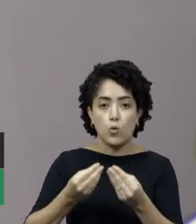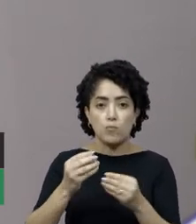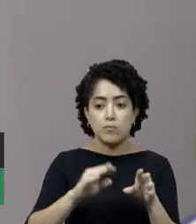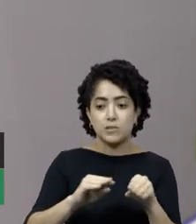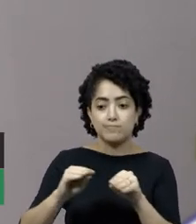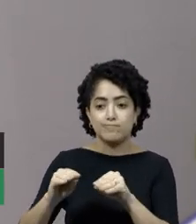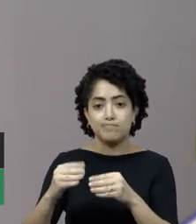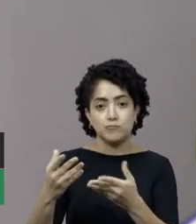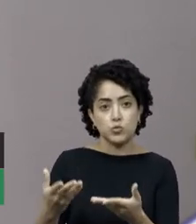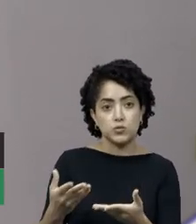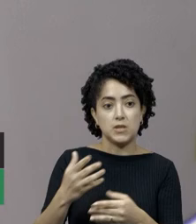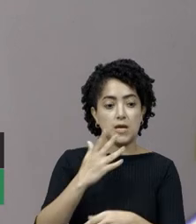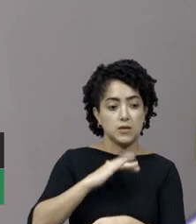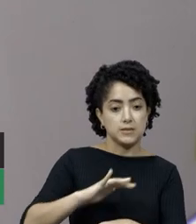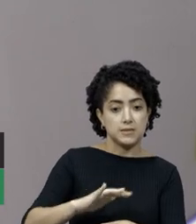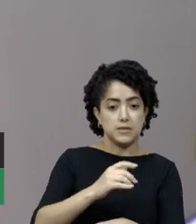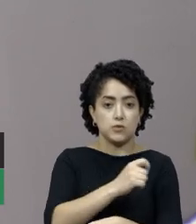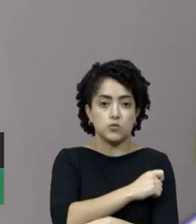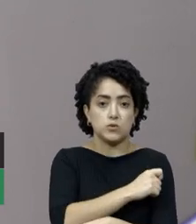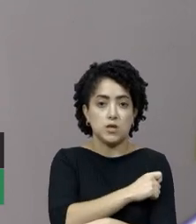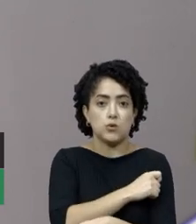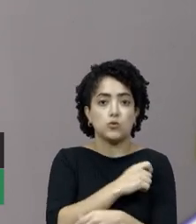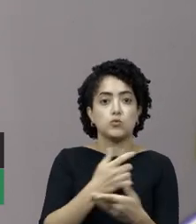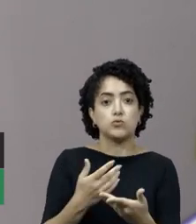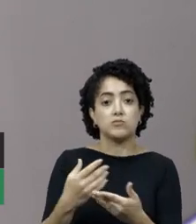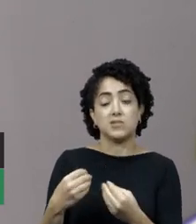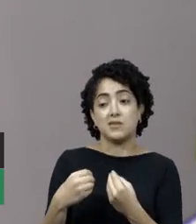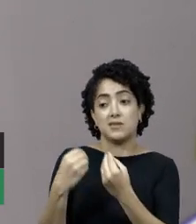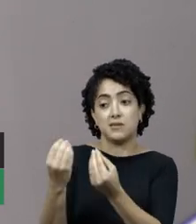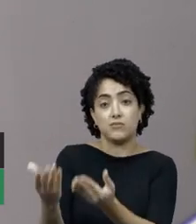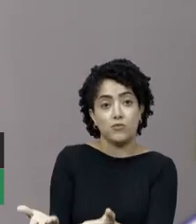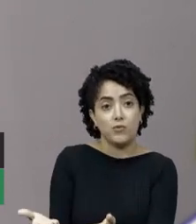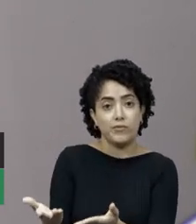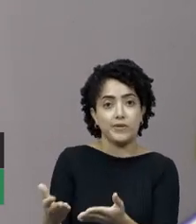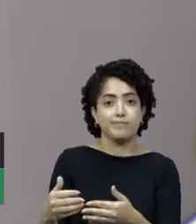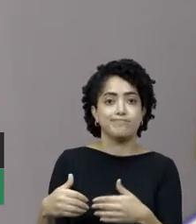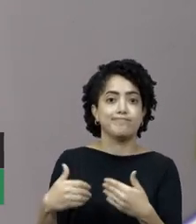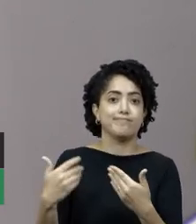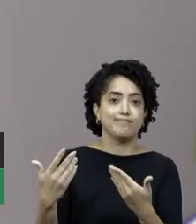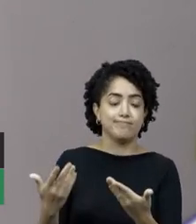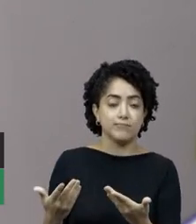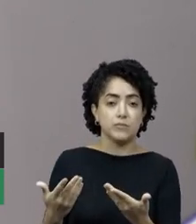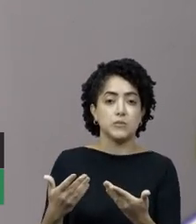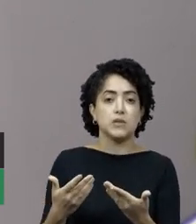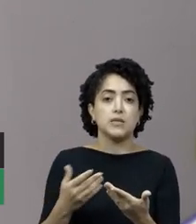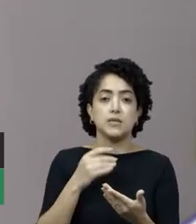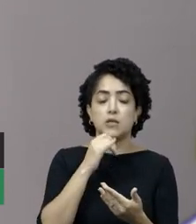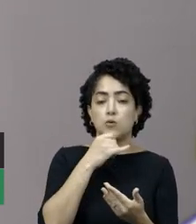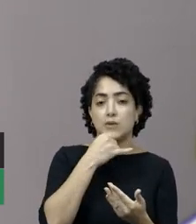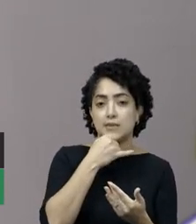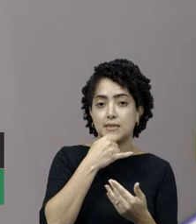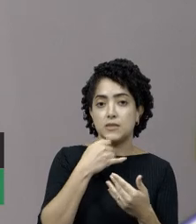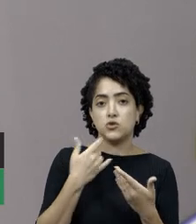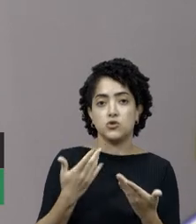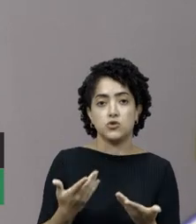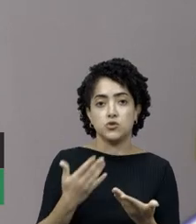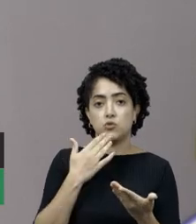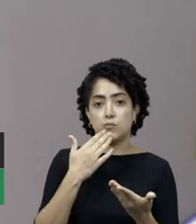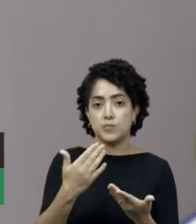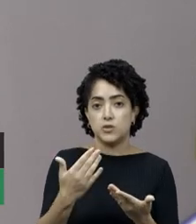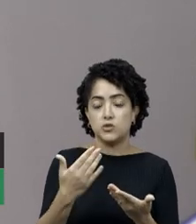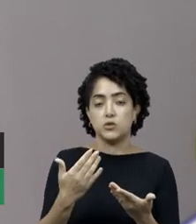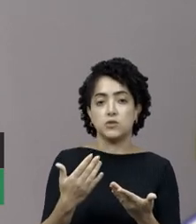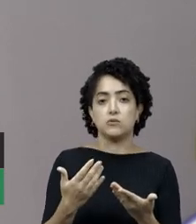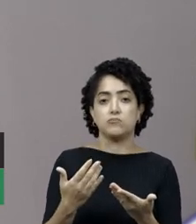vai ter que devolver a sala para o Instituto Federal. Então, é muito triste. Estou pedindo uma agenda